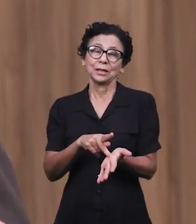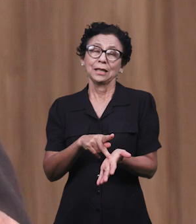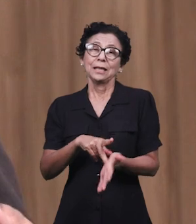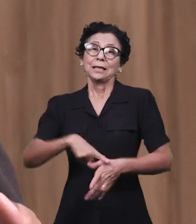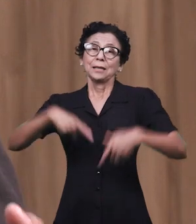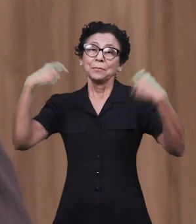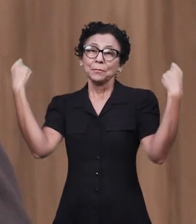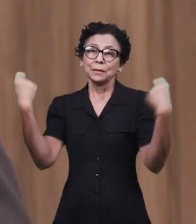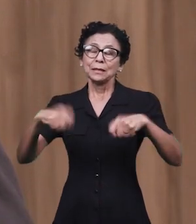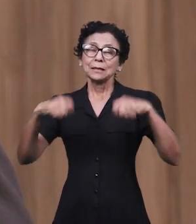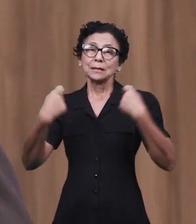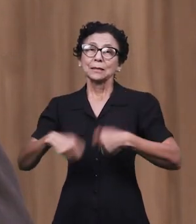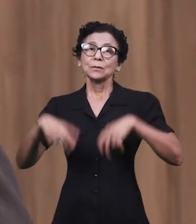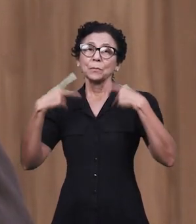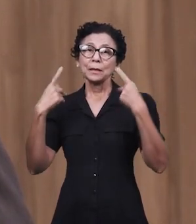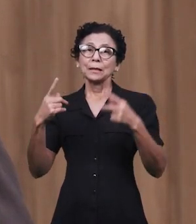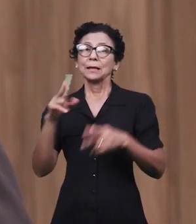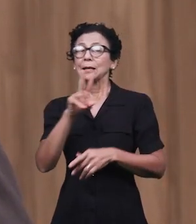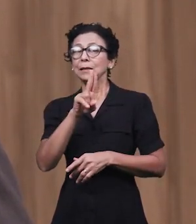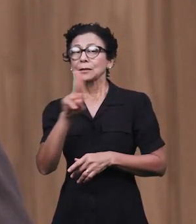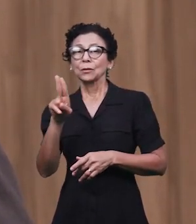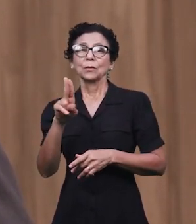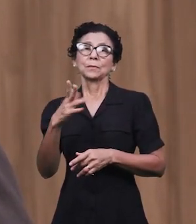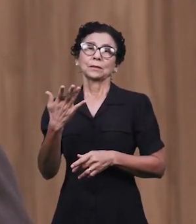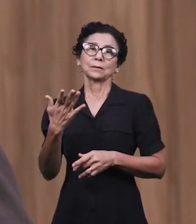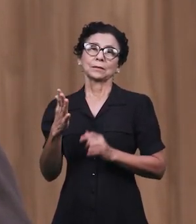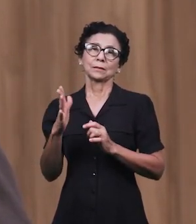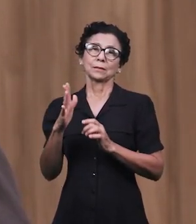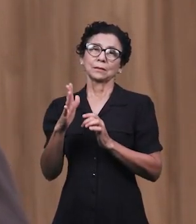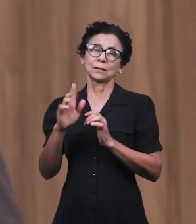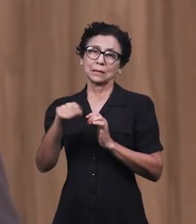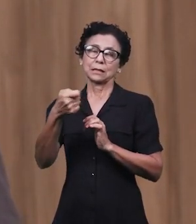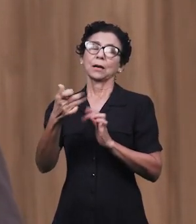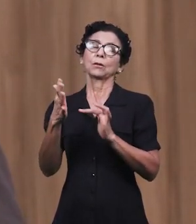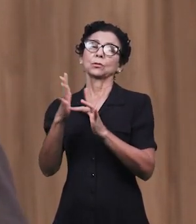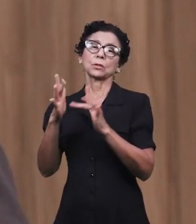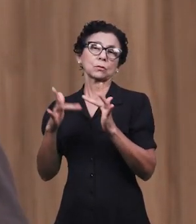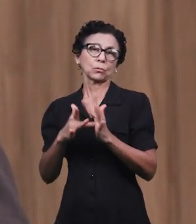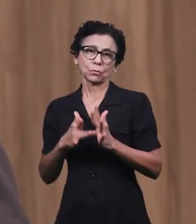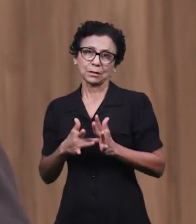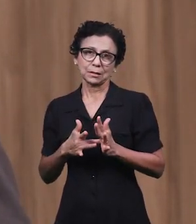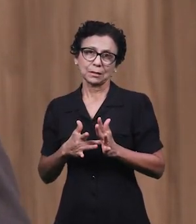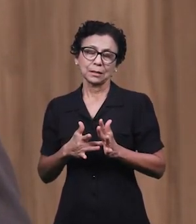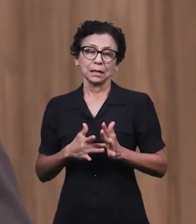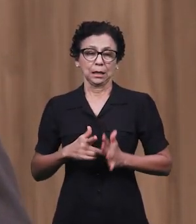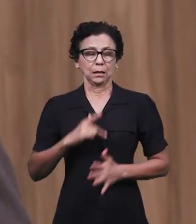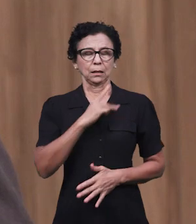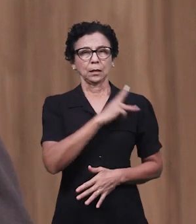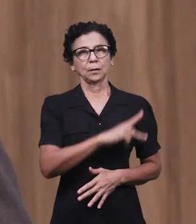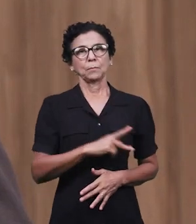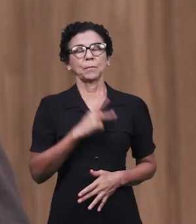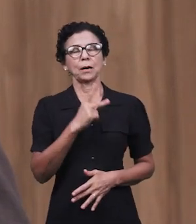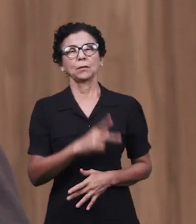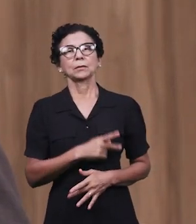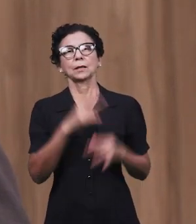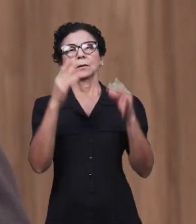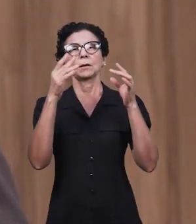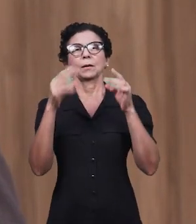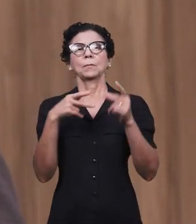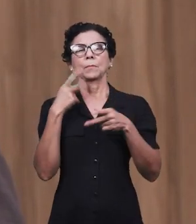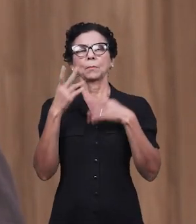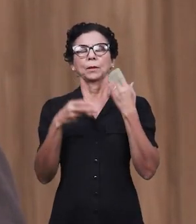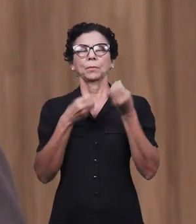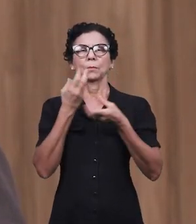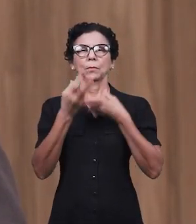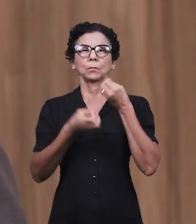enquanto Paulo está falando a sua experiência, ele vai citar exatamente